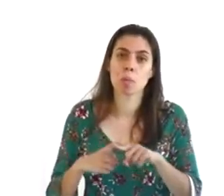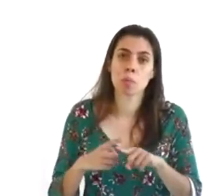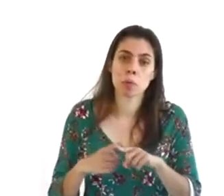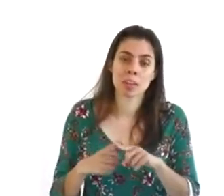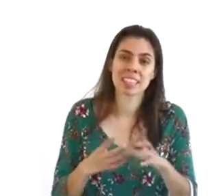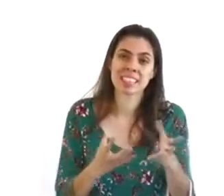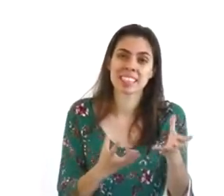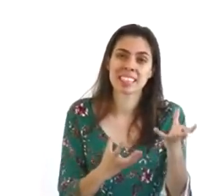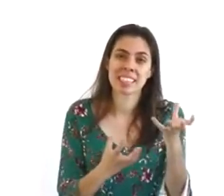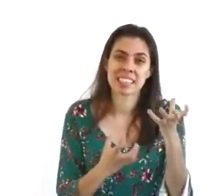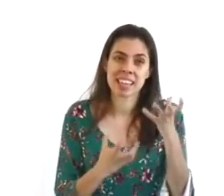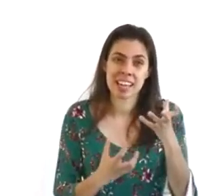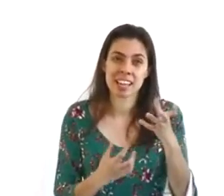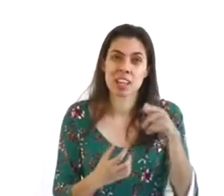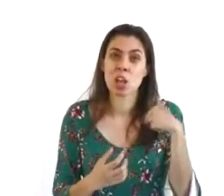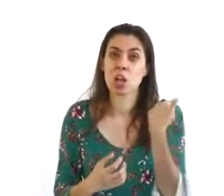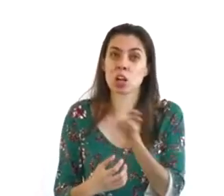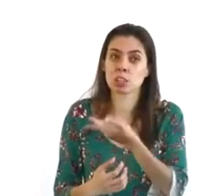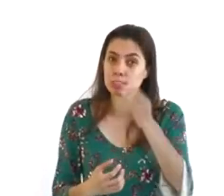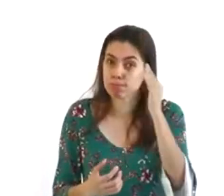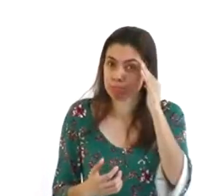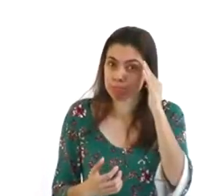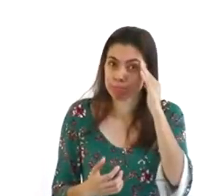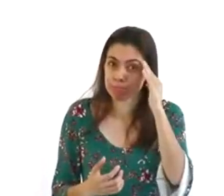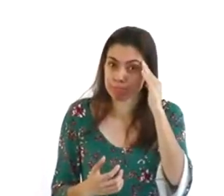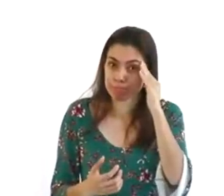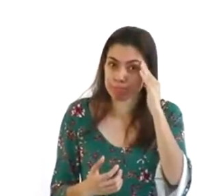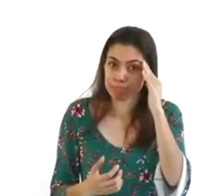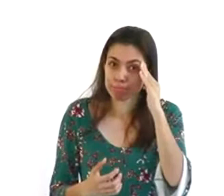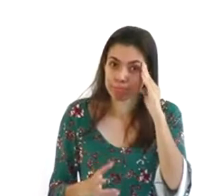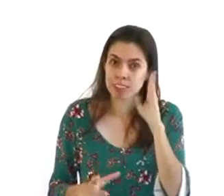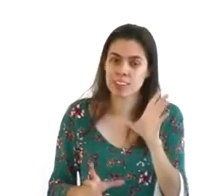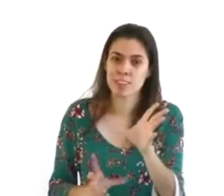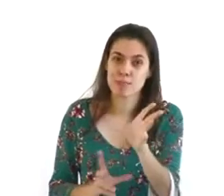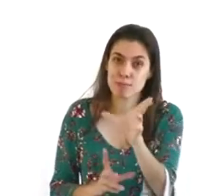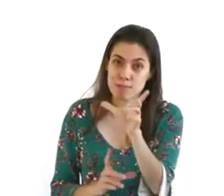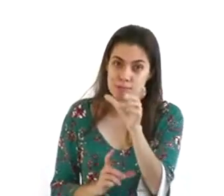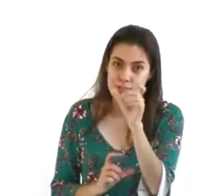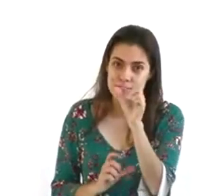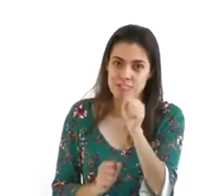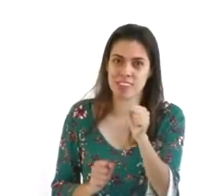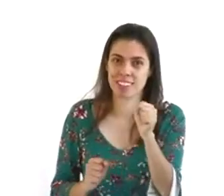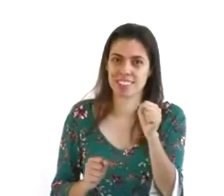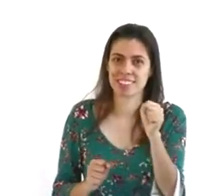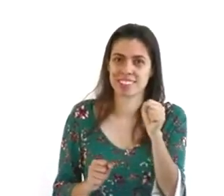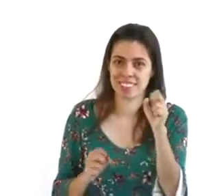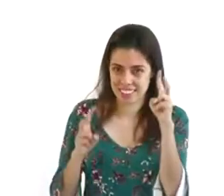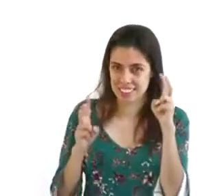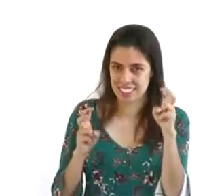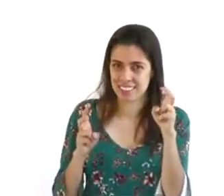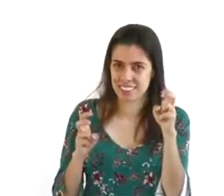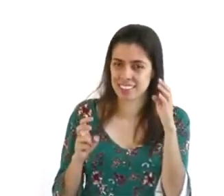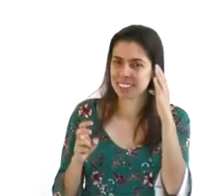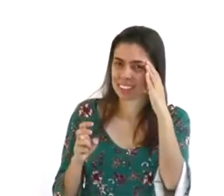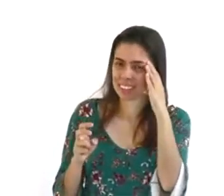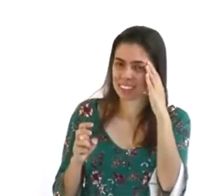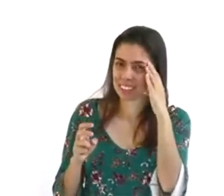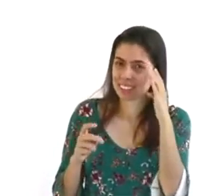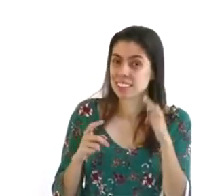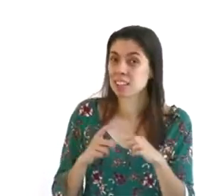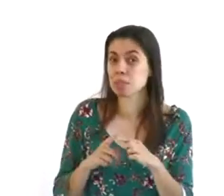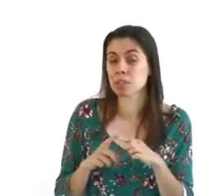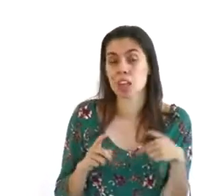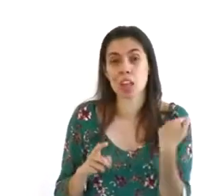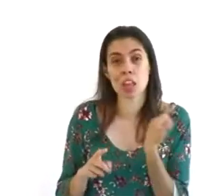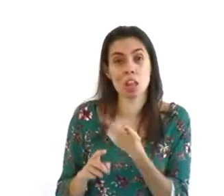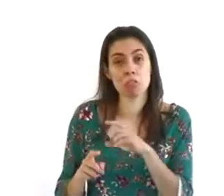nós porque a sua misericórdia dura para sempre, é porque realmente nós só estamos aqui nesta manhã porque a sua